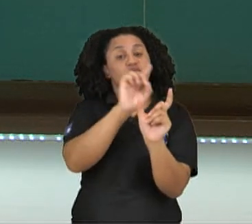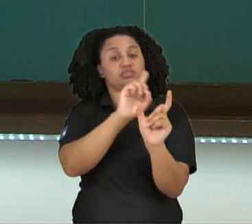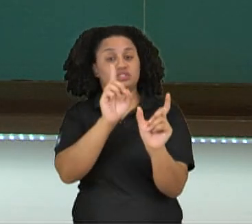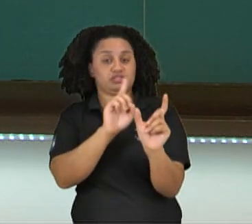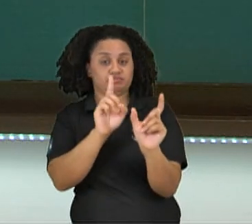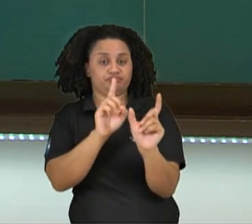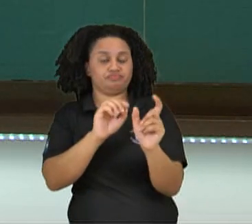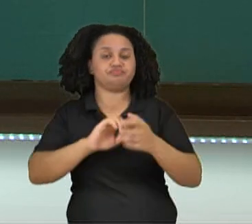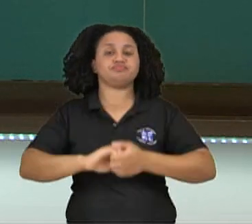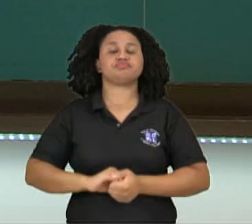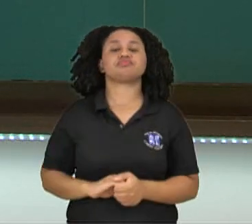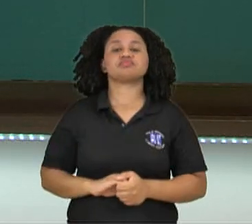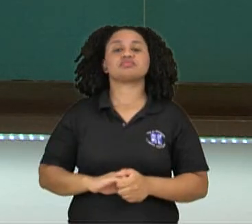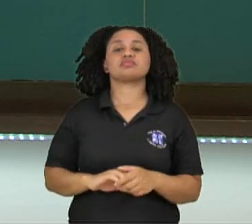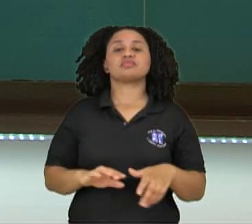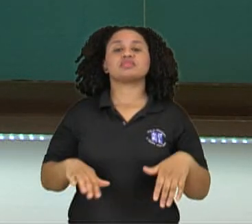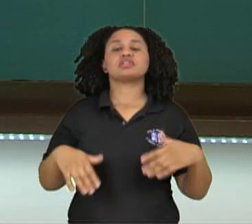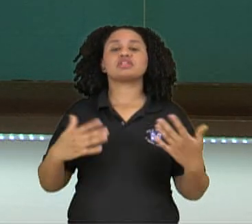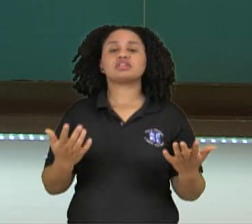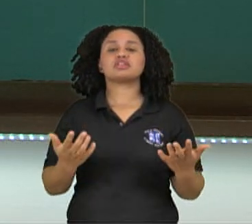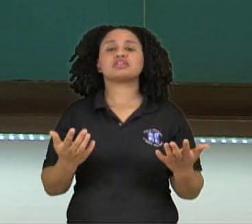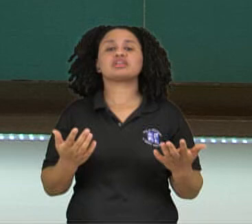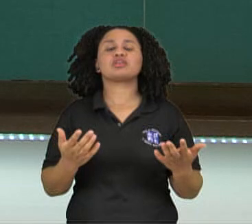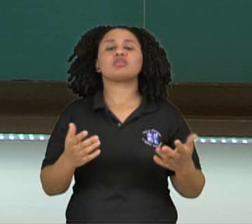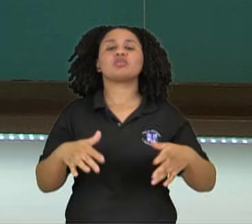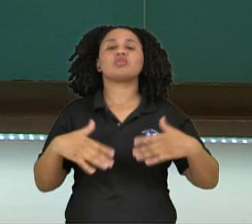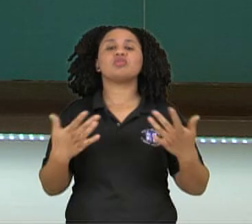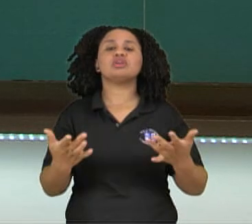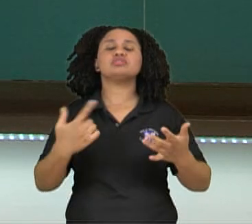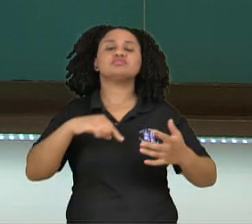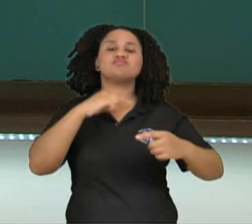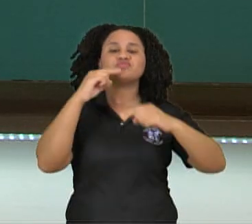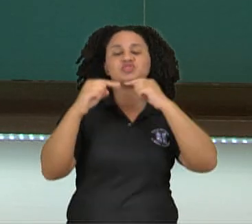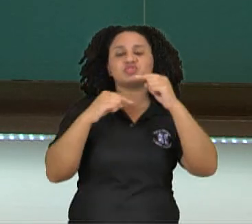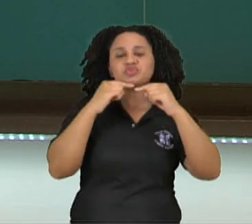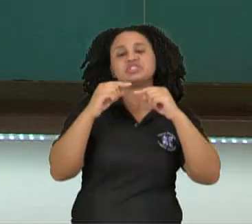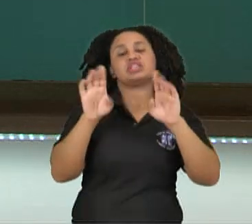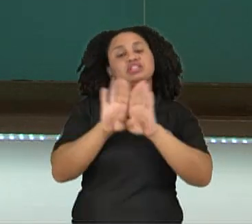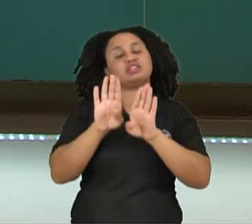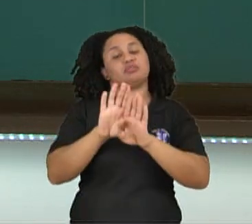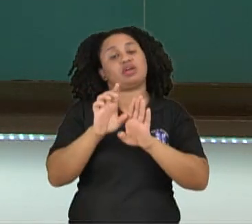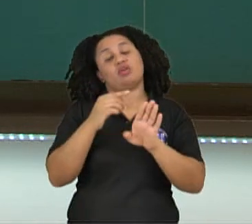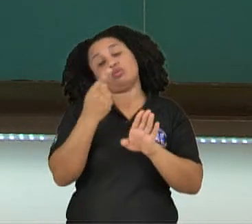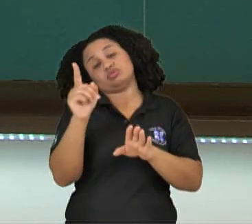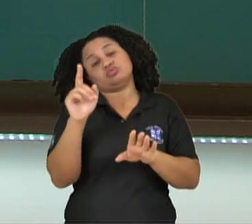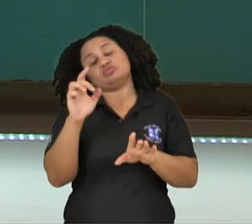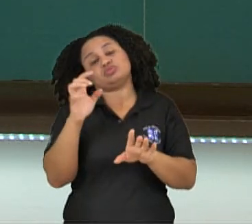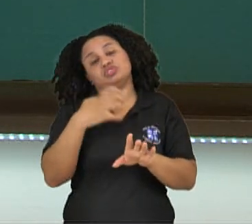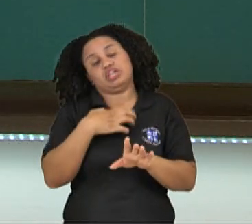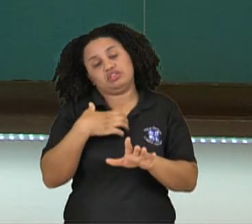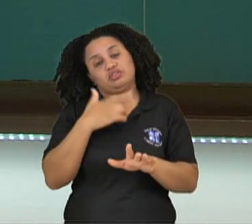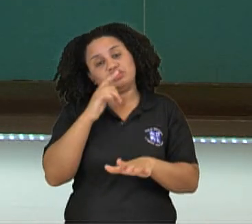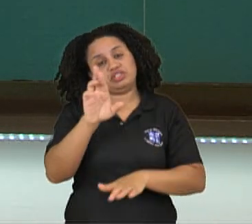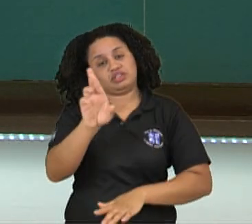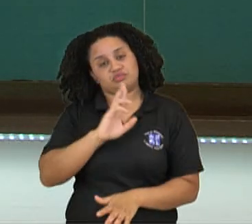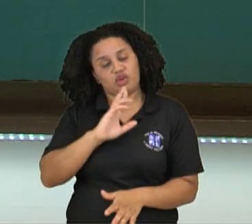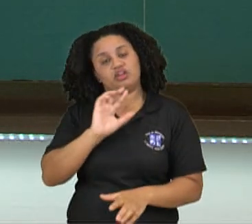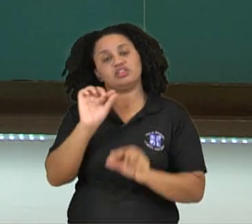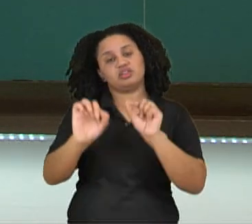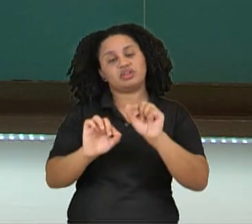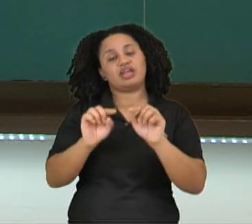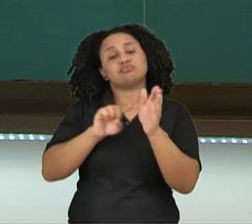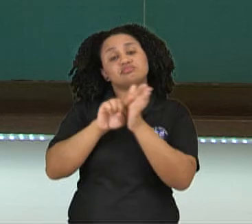determinadas palavras. Né? E quando a gente fica com dúvida, outra possibilidade para solucionarmos as nossas dúvidas seria a gente